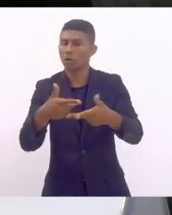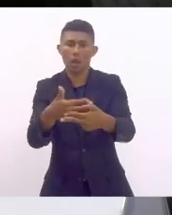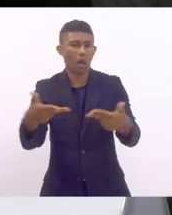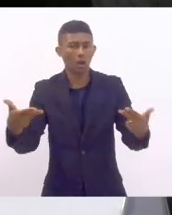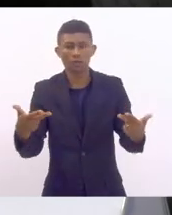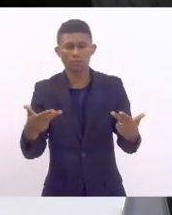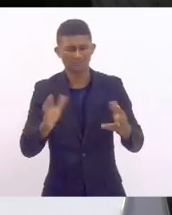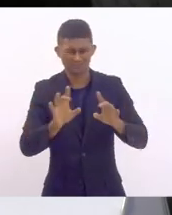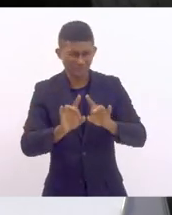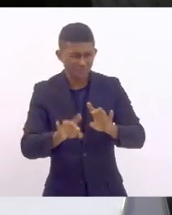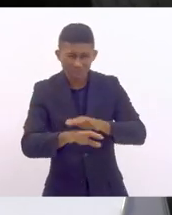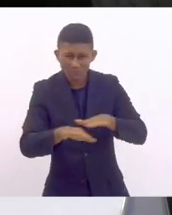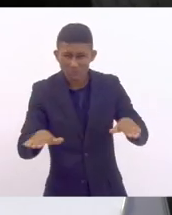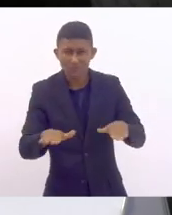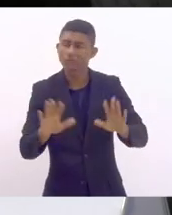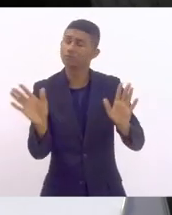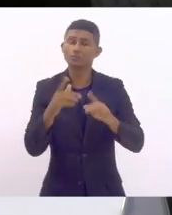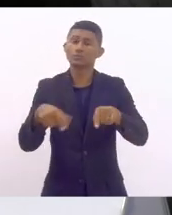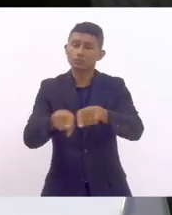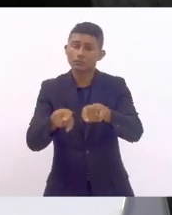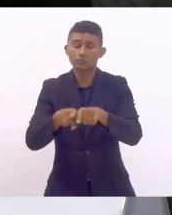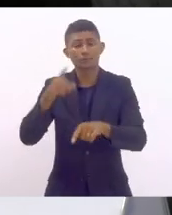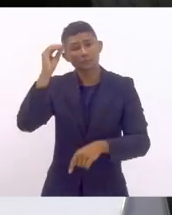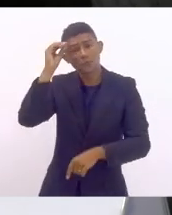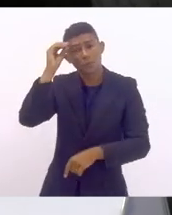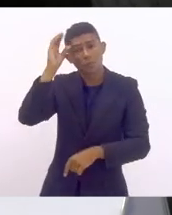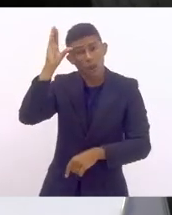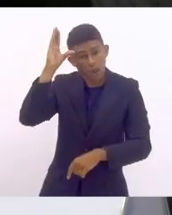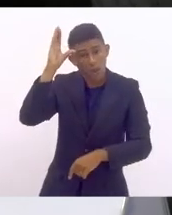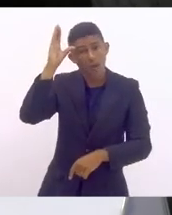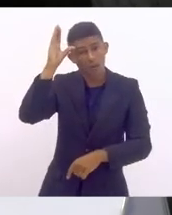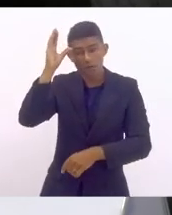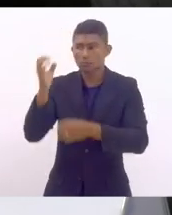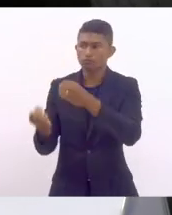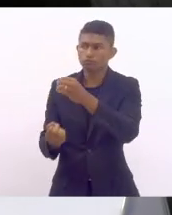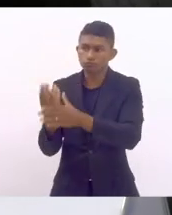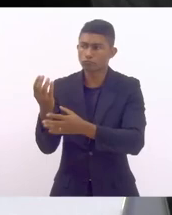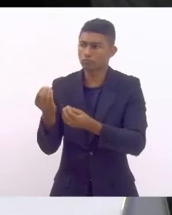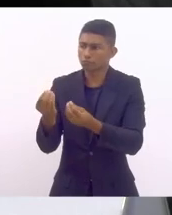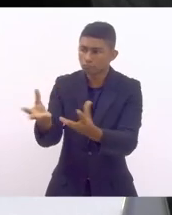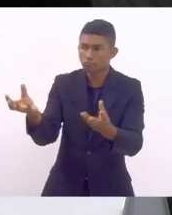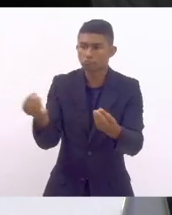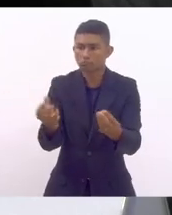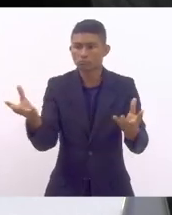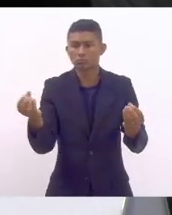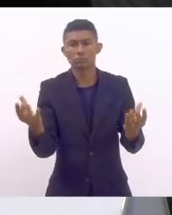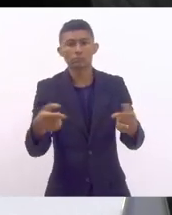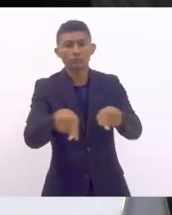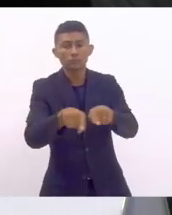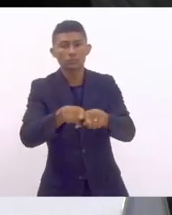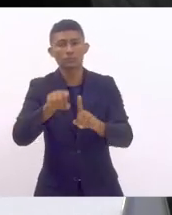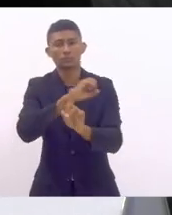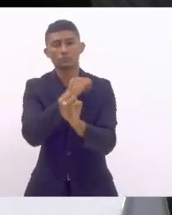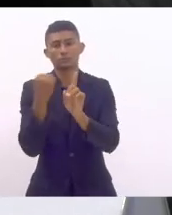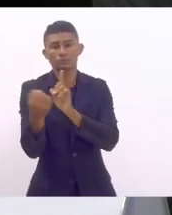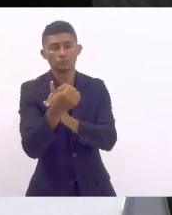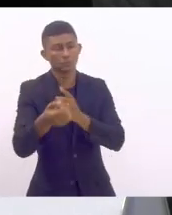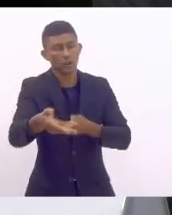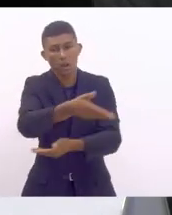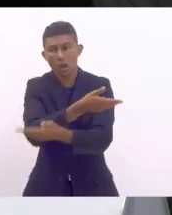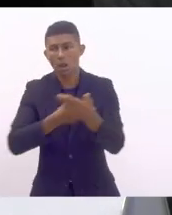só isso também produção de conhecimento e interação com a sociedade uma rede como eu falei de